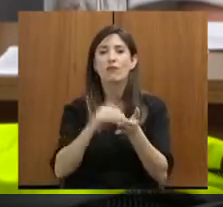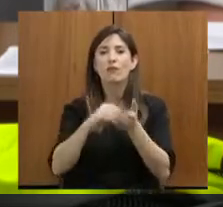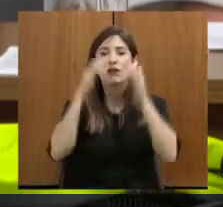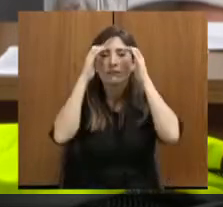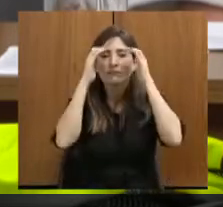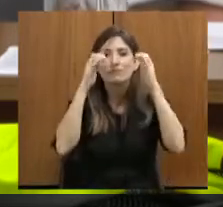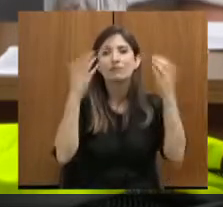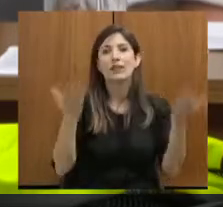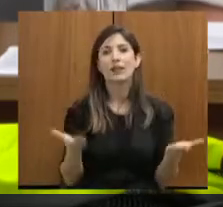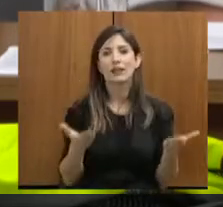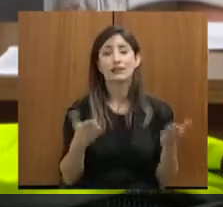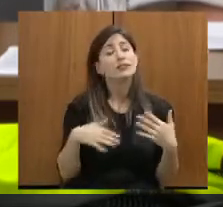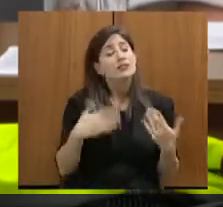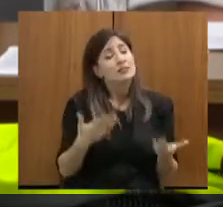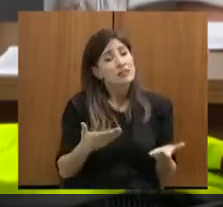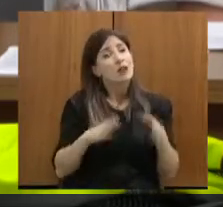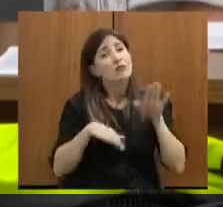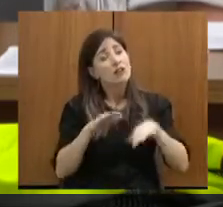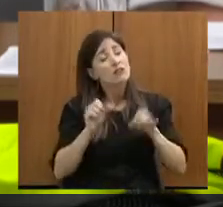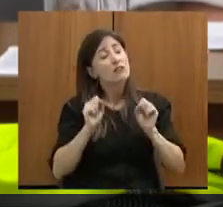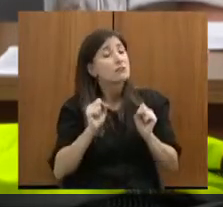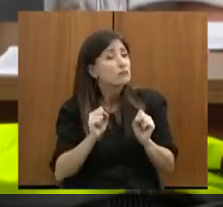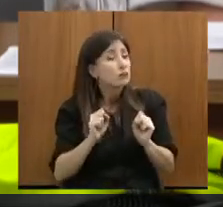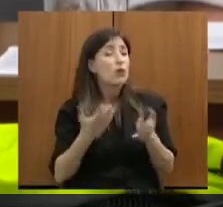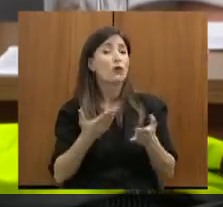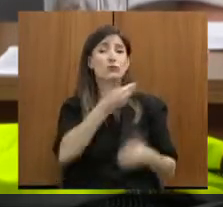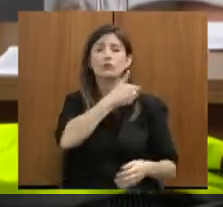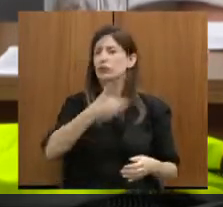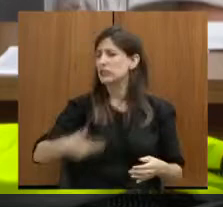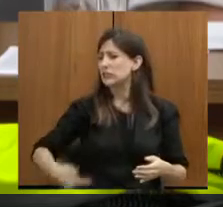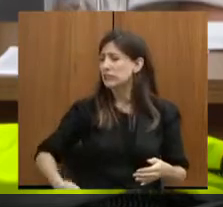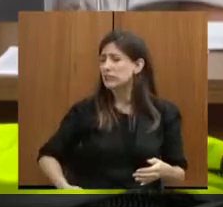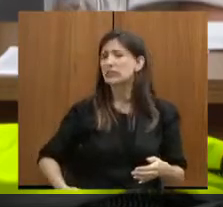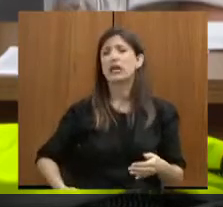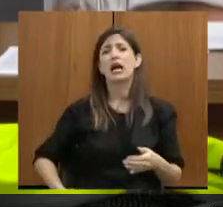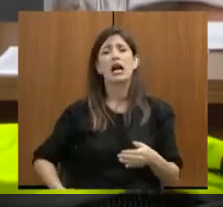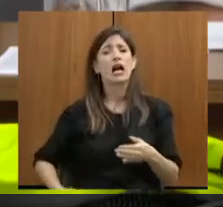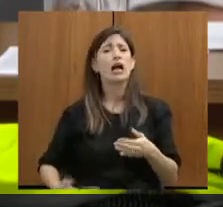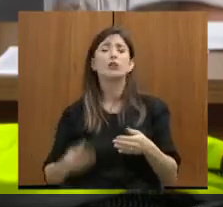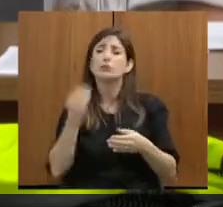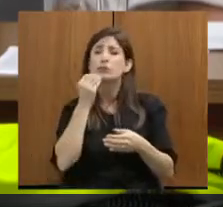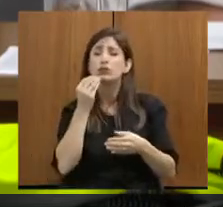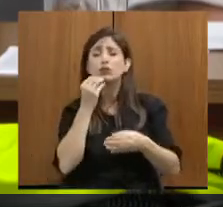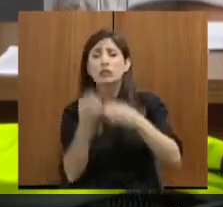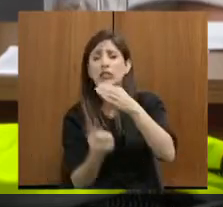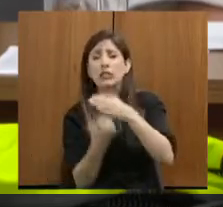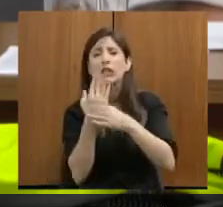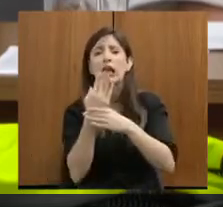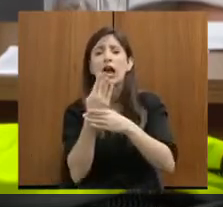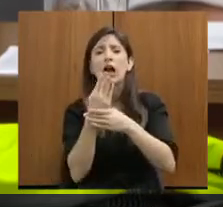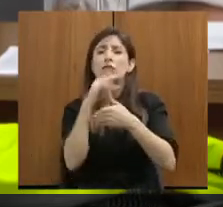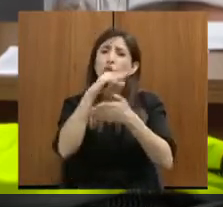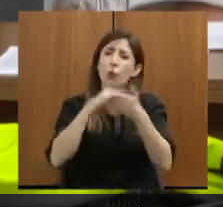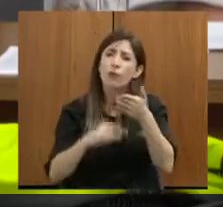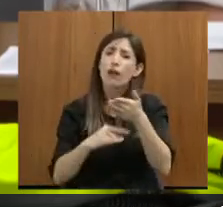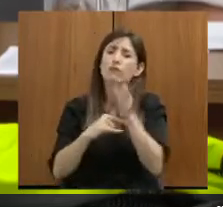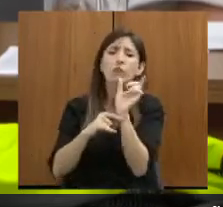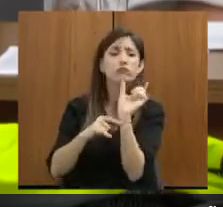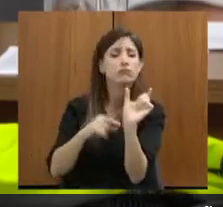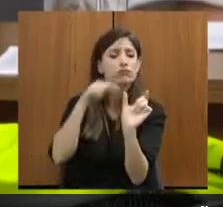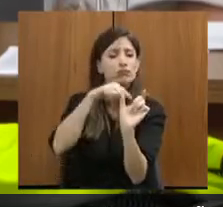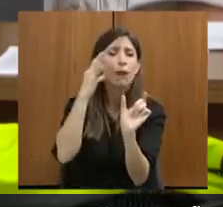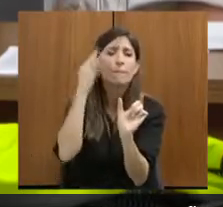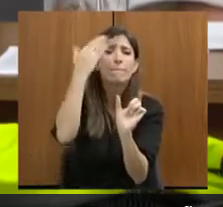é emitida pelo Estado reconhecido pelo Federal pelo Municipal uma carteira de sacerdócio